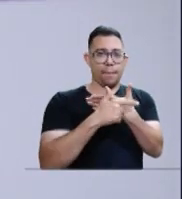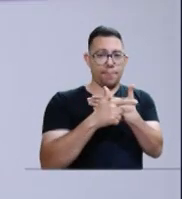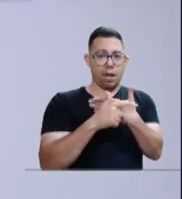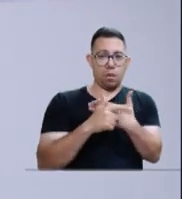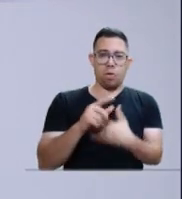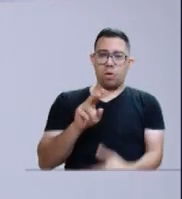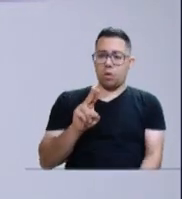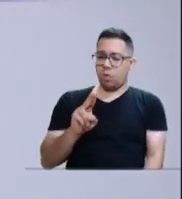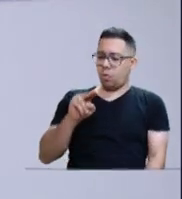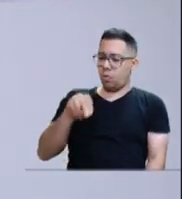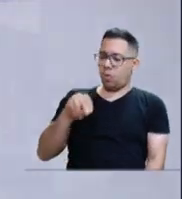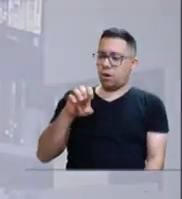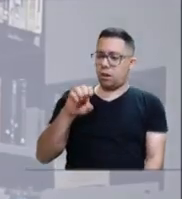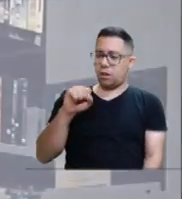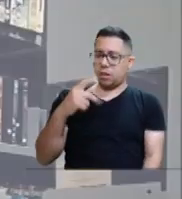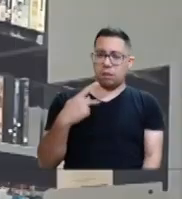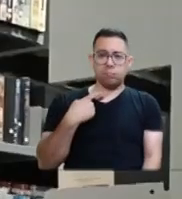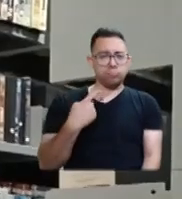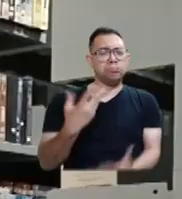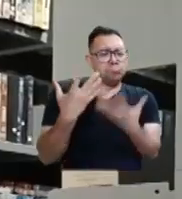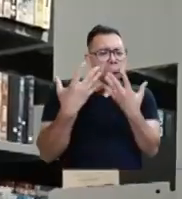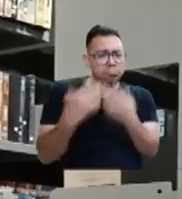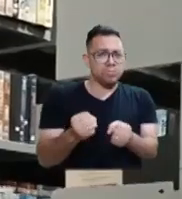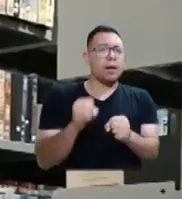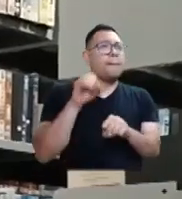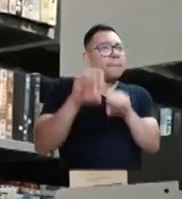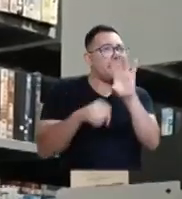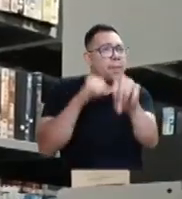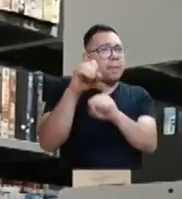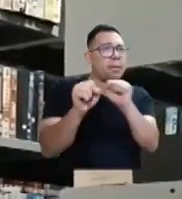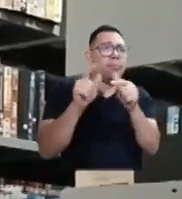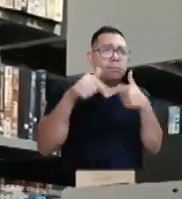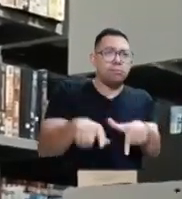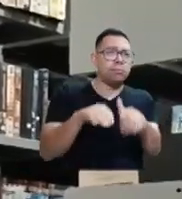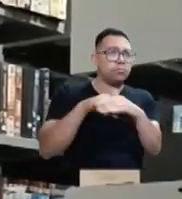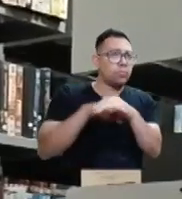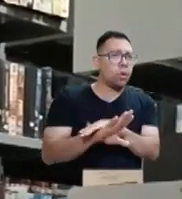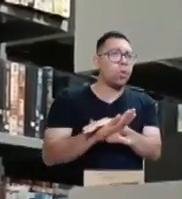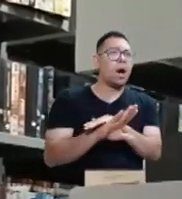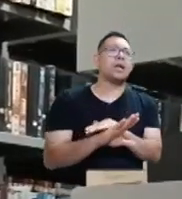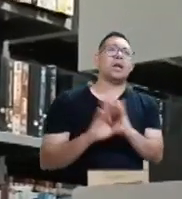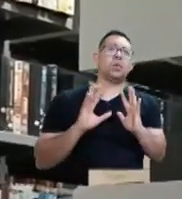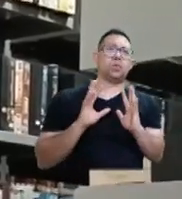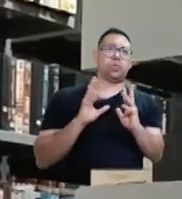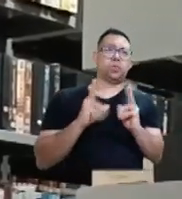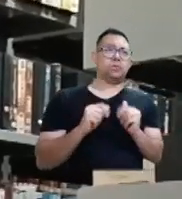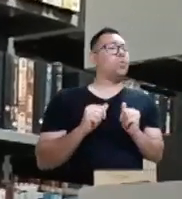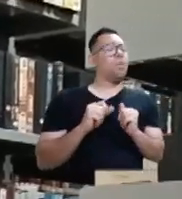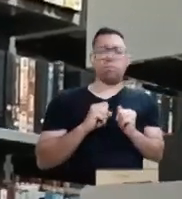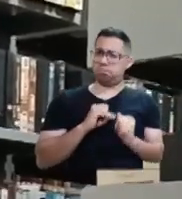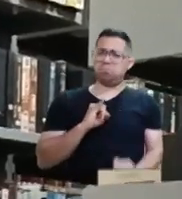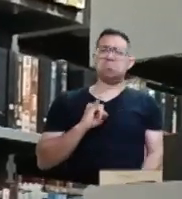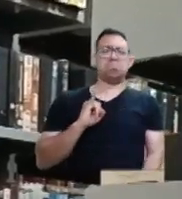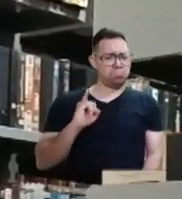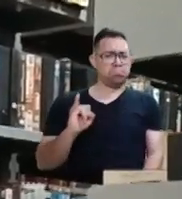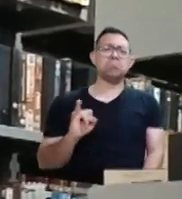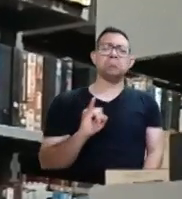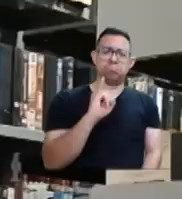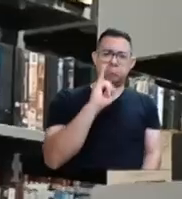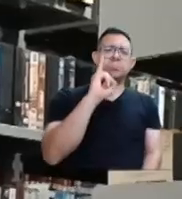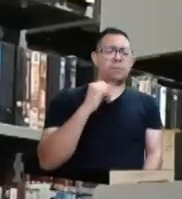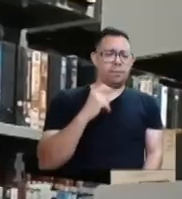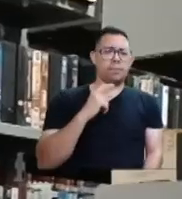papel que a universidade assume de levar para dentro da própria universidade, conservar de forma adequada, é fundamental